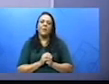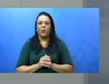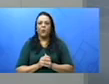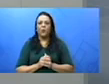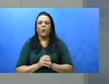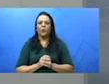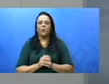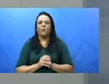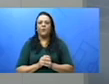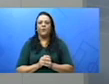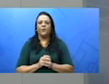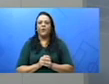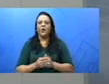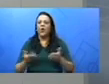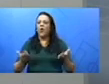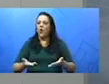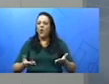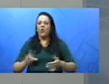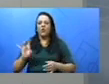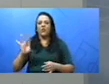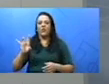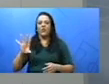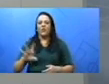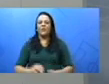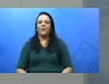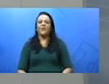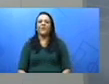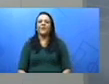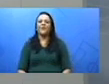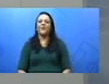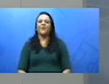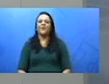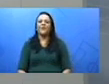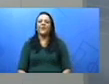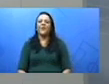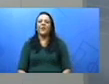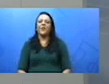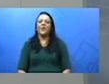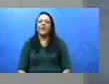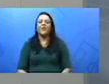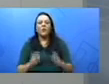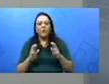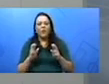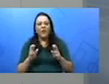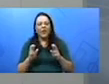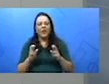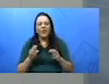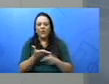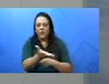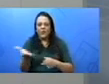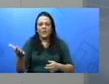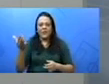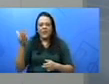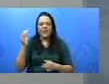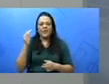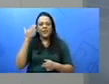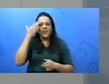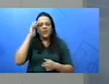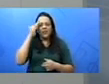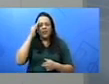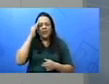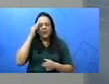Ok? E por hoje é só. Espero que vocês tenham entendido. Assistam esse vídeo quantas vezes